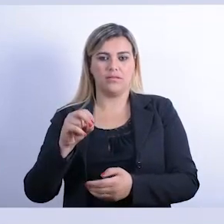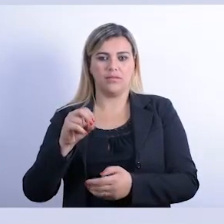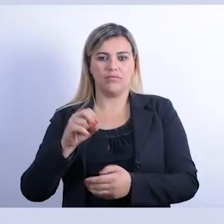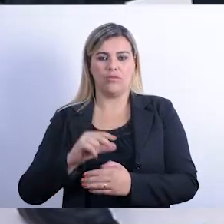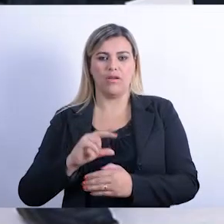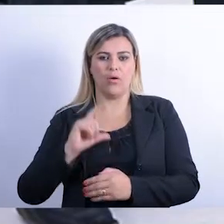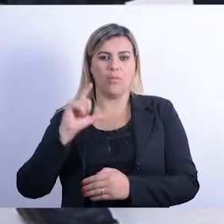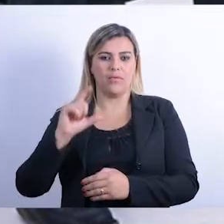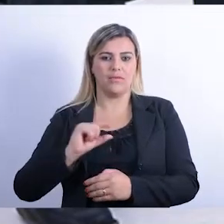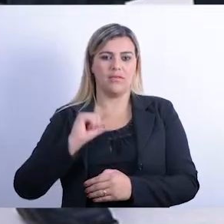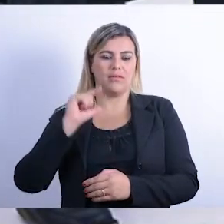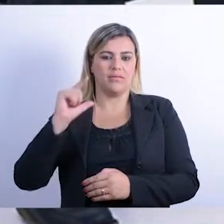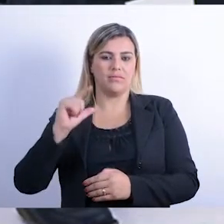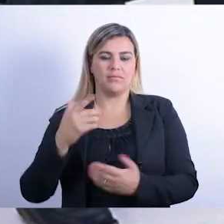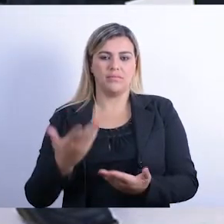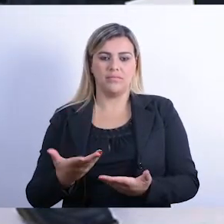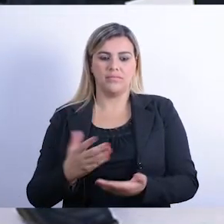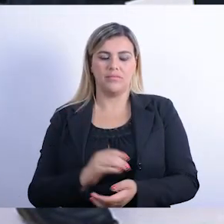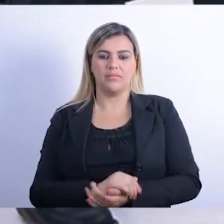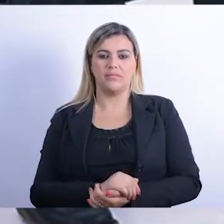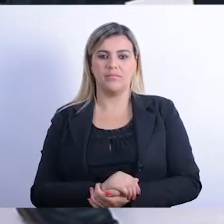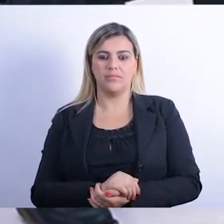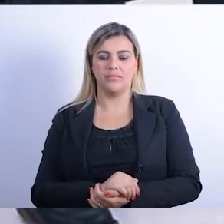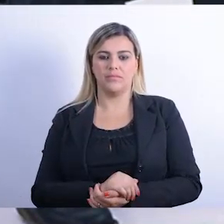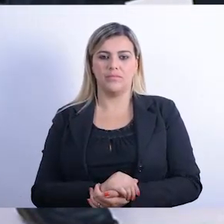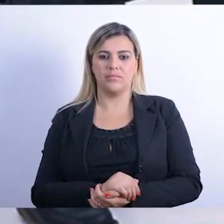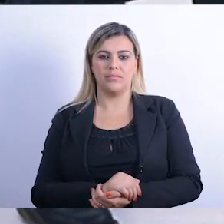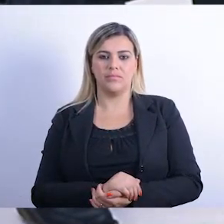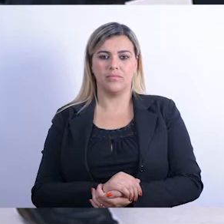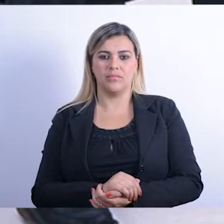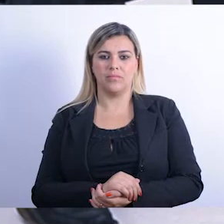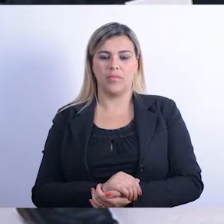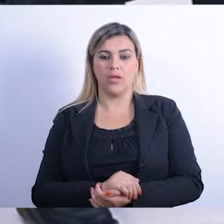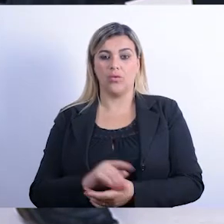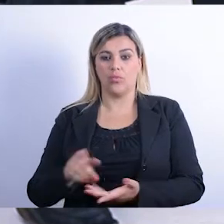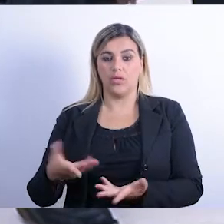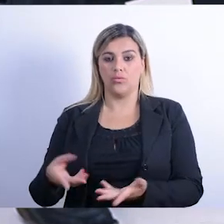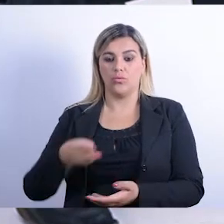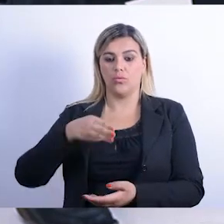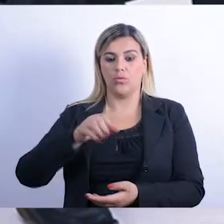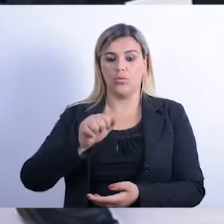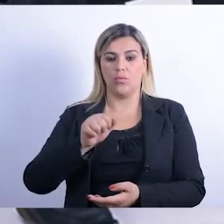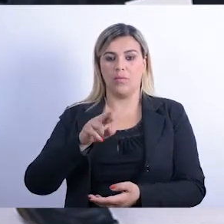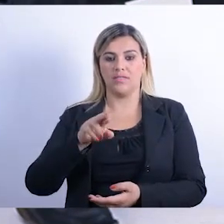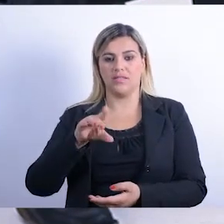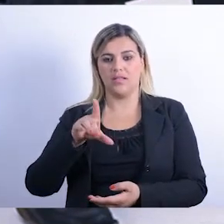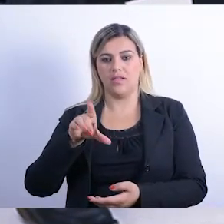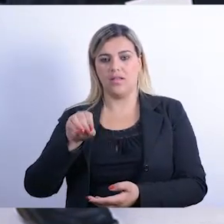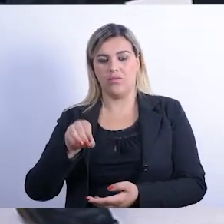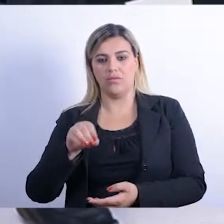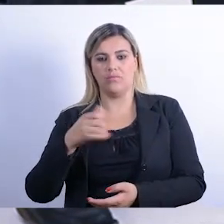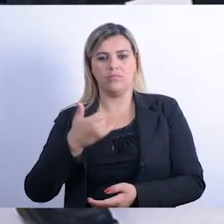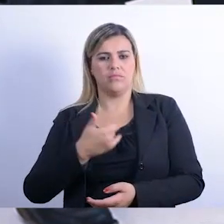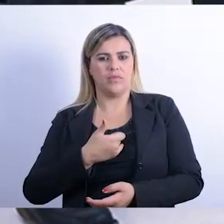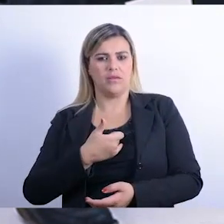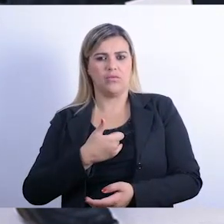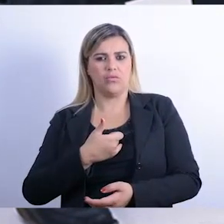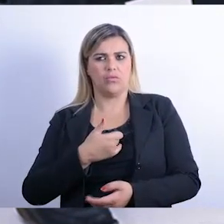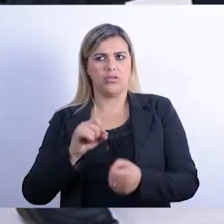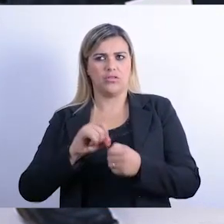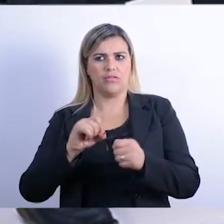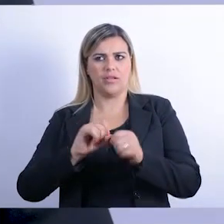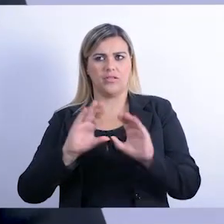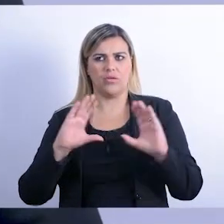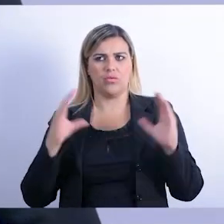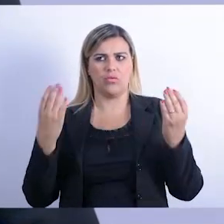2.500. Depois o Zé Liberato complementa. Eu acho que deve complementar. O que o Marcelo disse aí. Quando o Marcelo chegou para mim